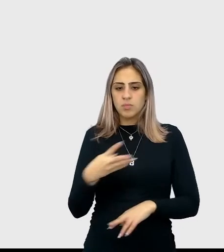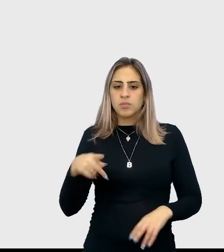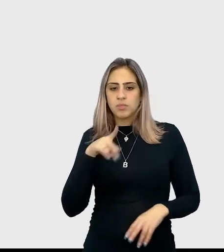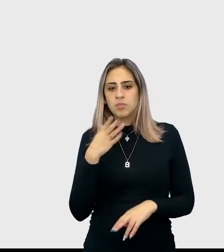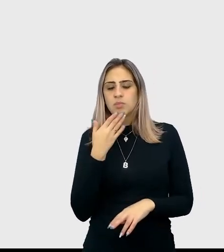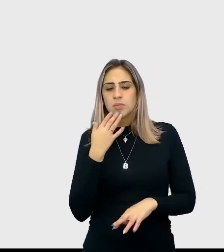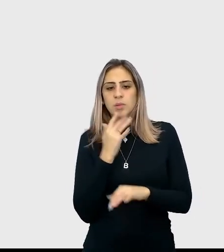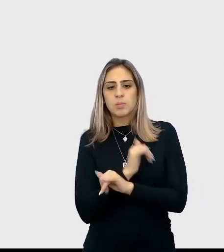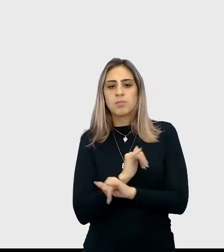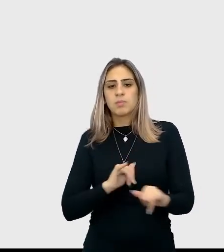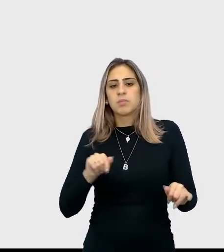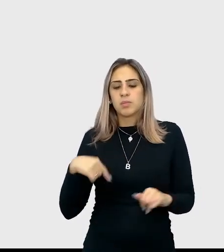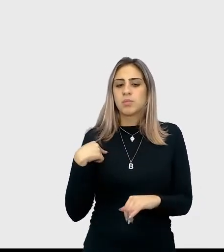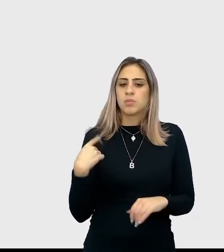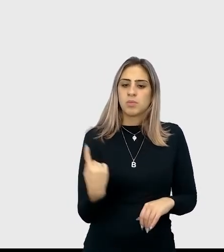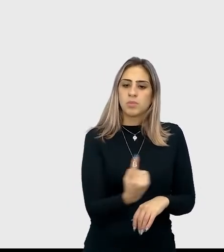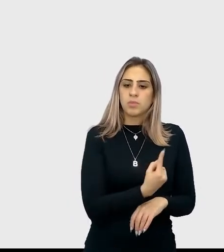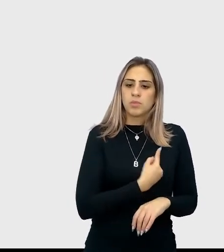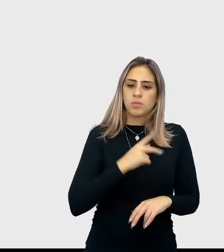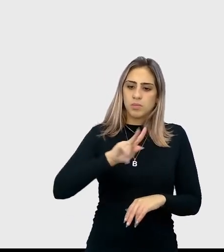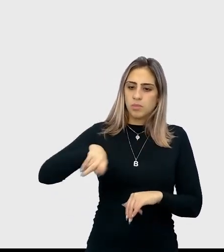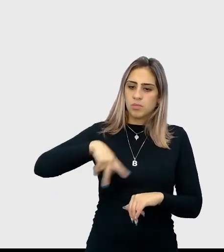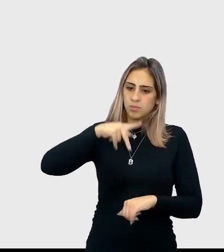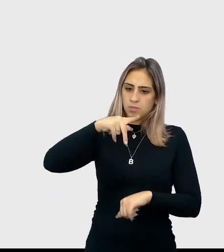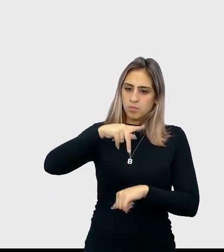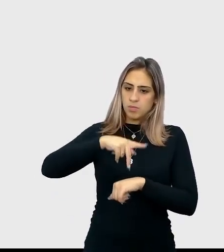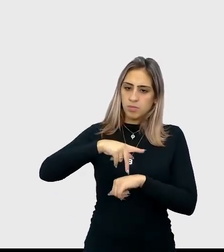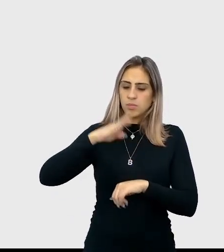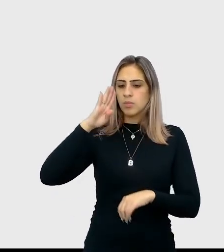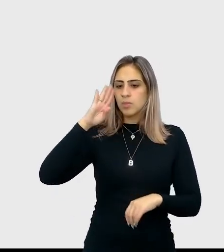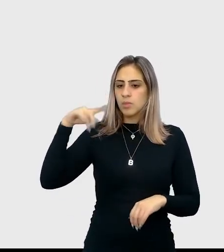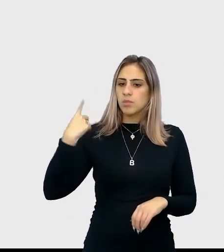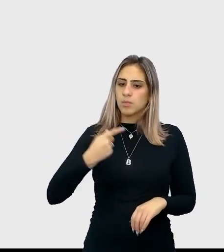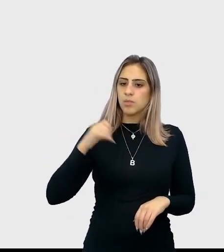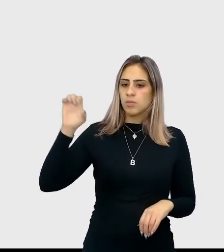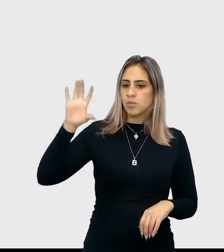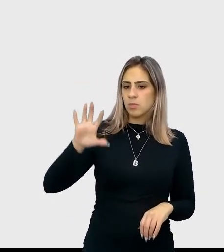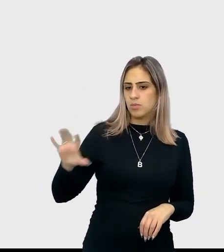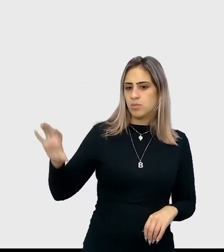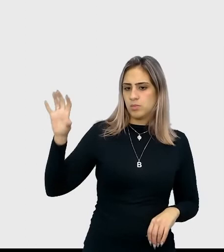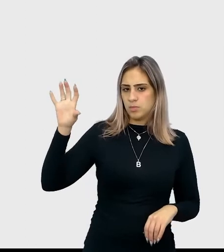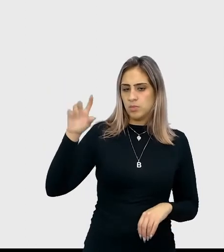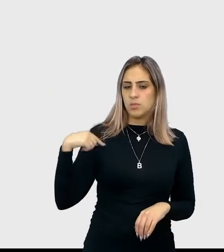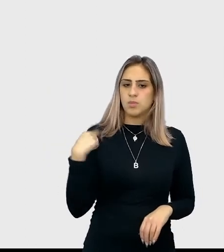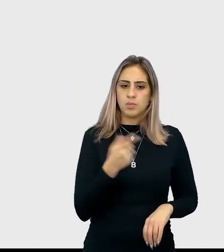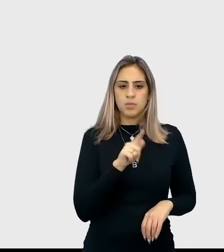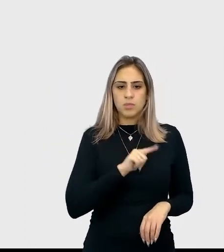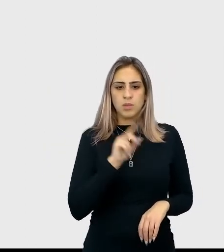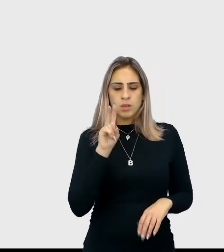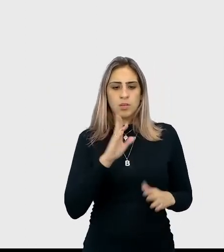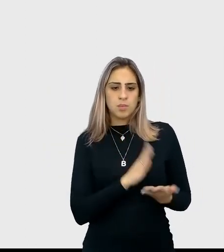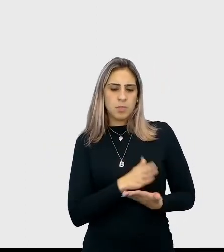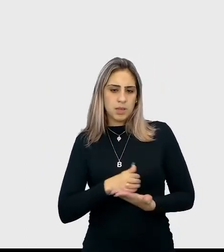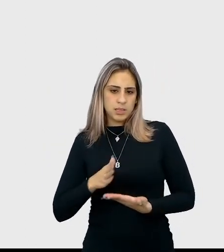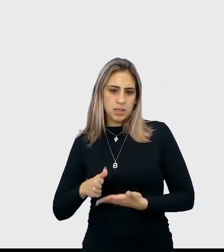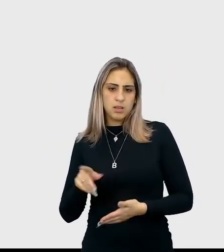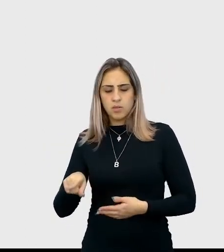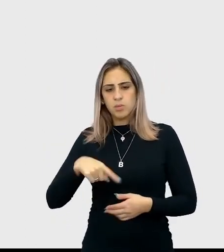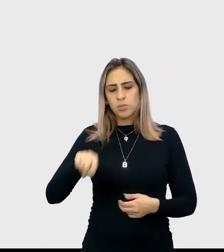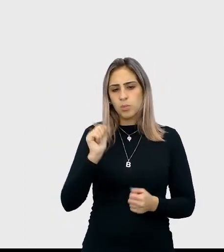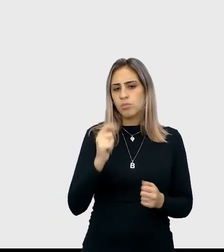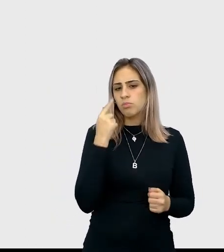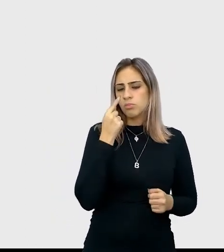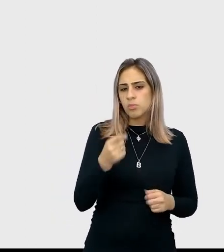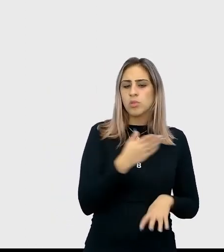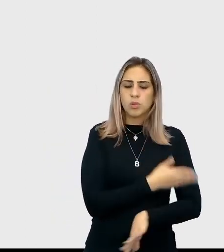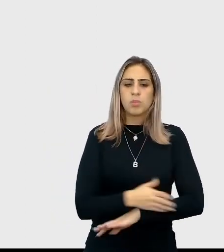muito comercializada aqui no nosso país, aqui principalmente no nosso estado, tá? Então, a gente tem as 5 parcelas, vocês podem ver que